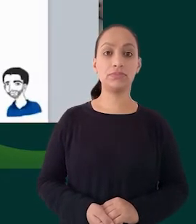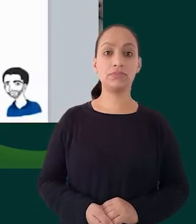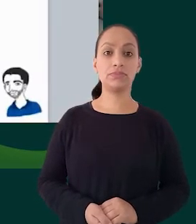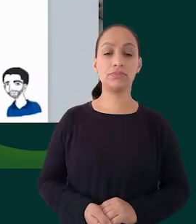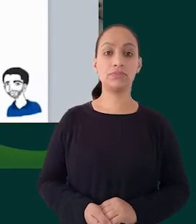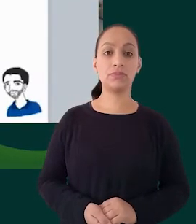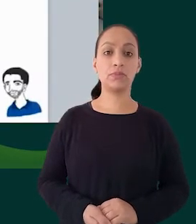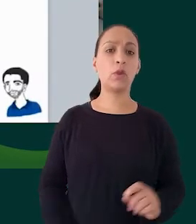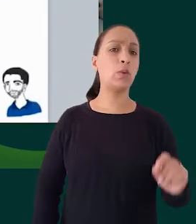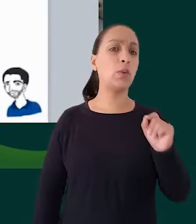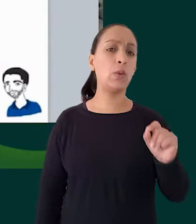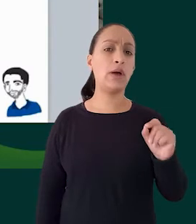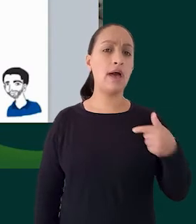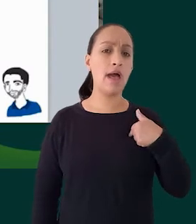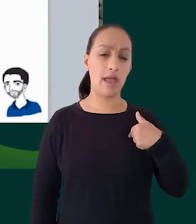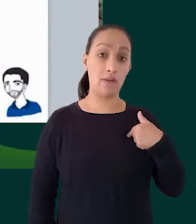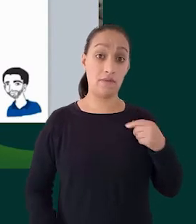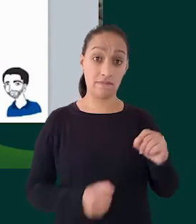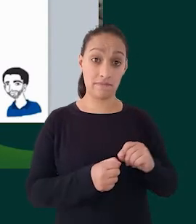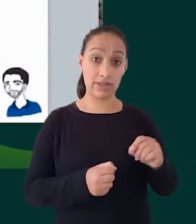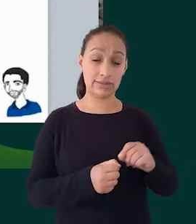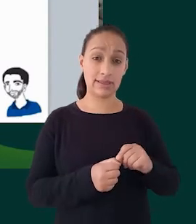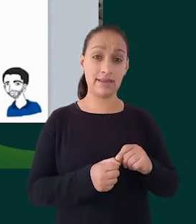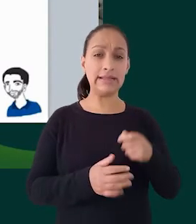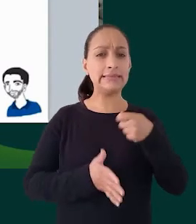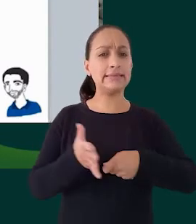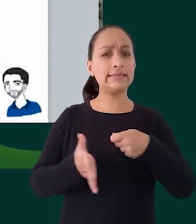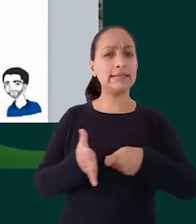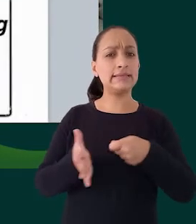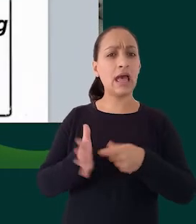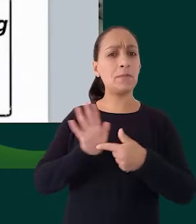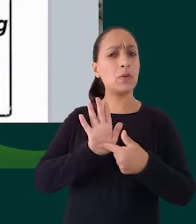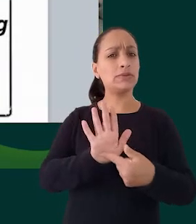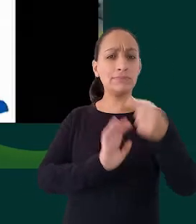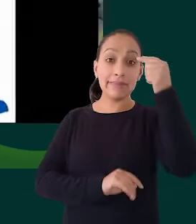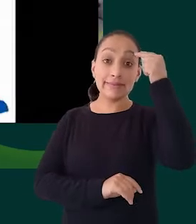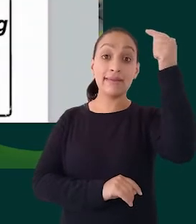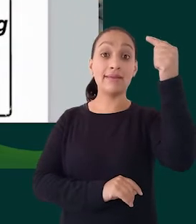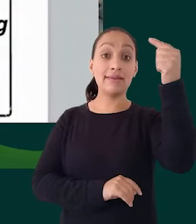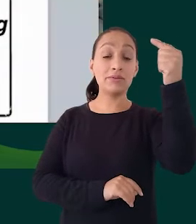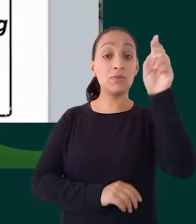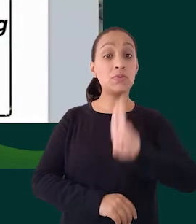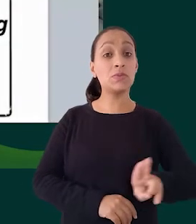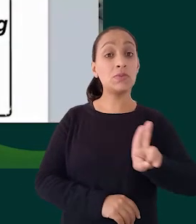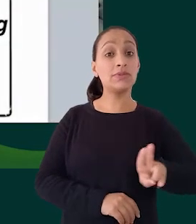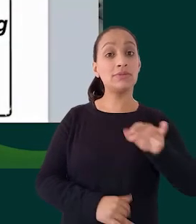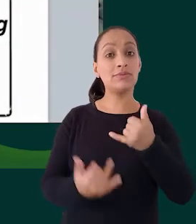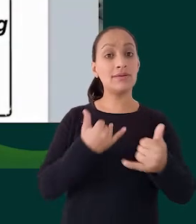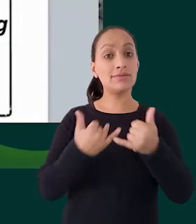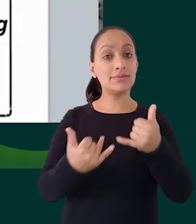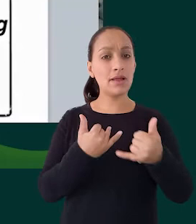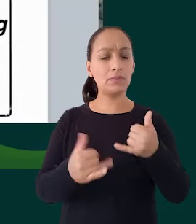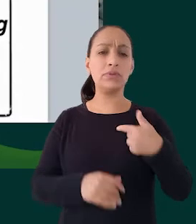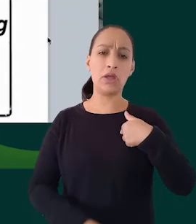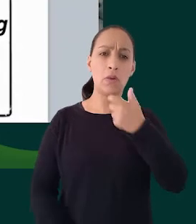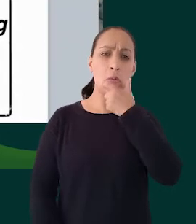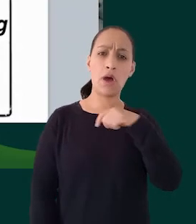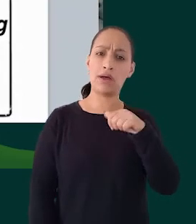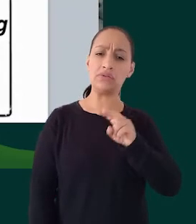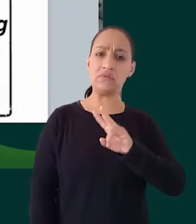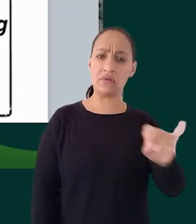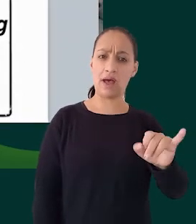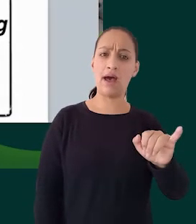Então, o que eu vou fazer é tentar dar uma ideia utilizando exemplos, tá? Que eu acho que